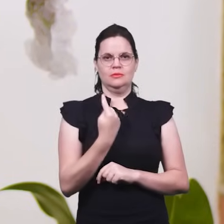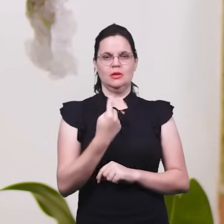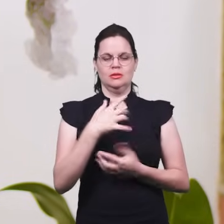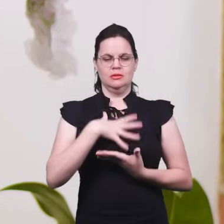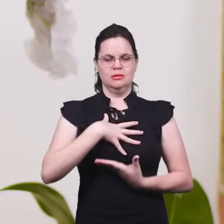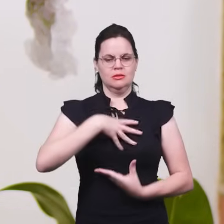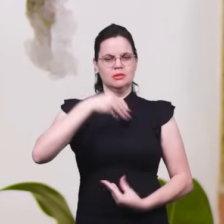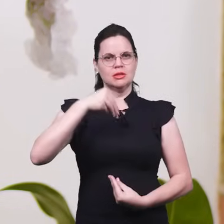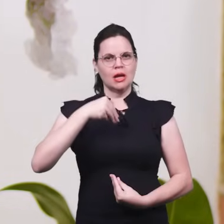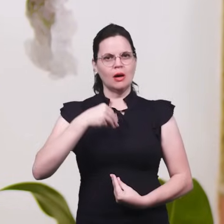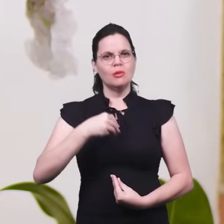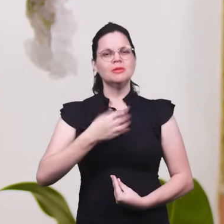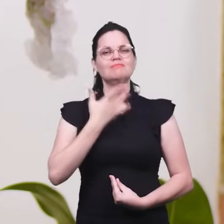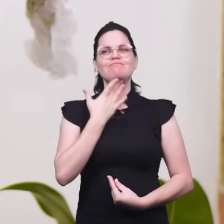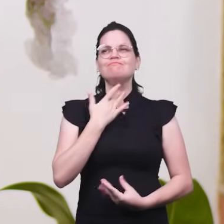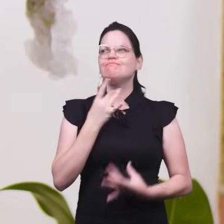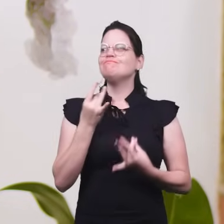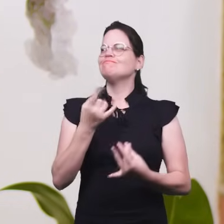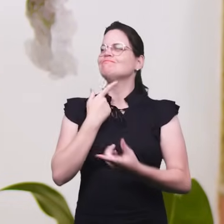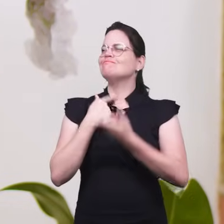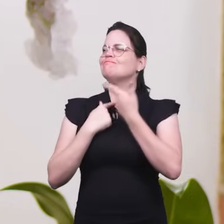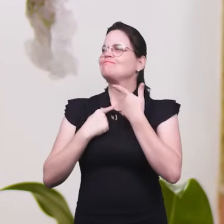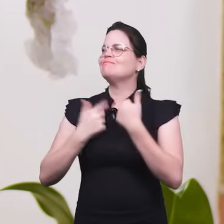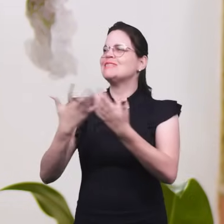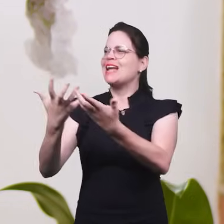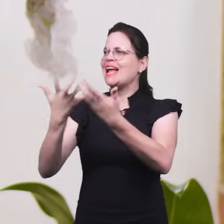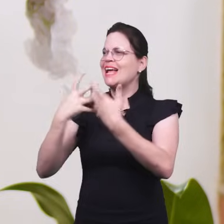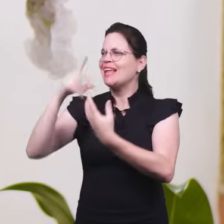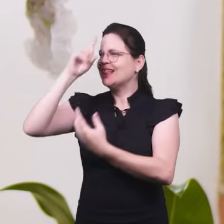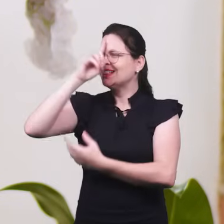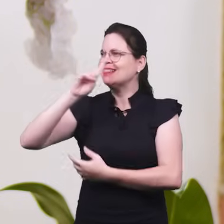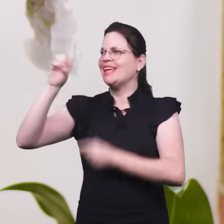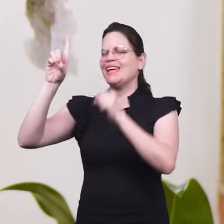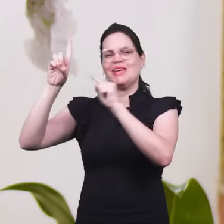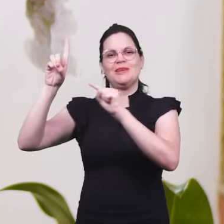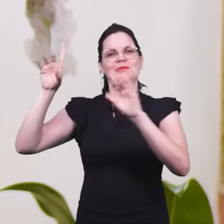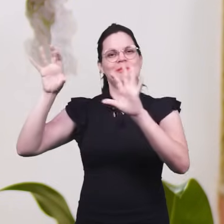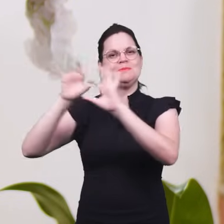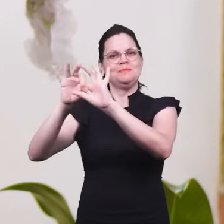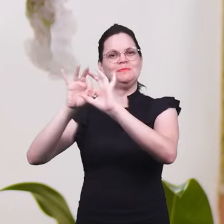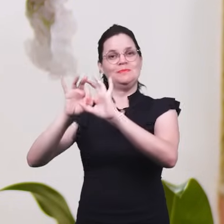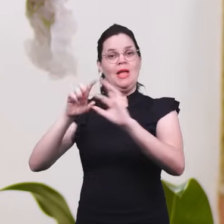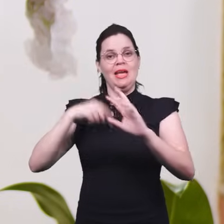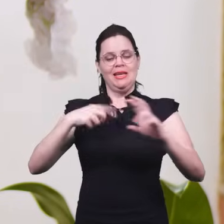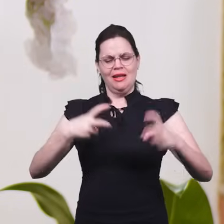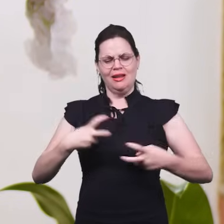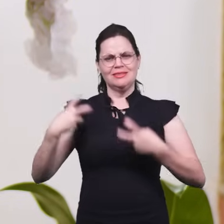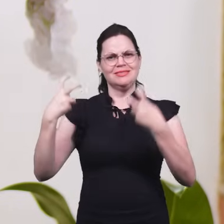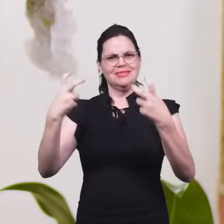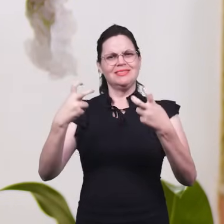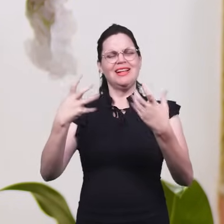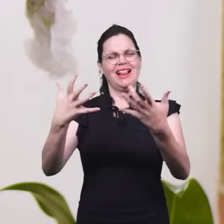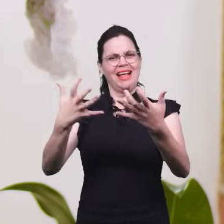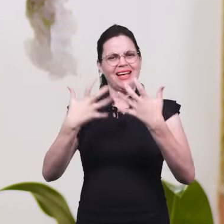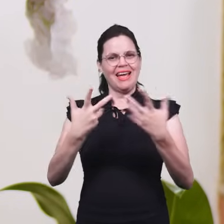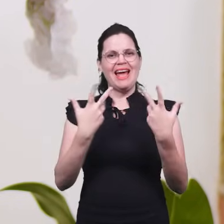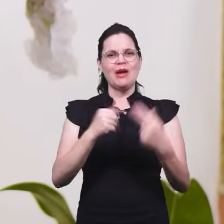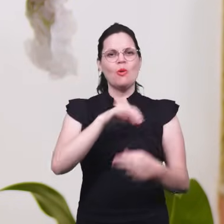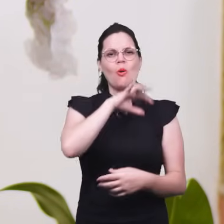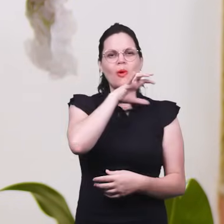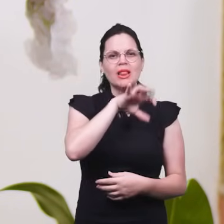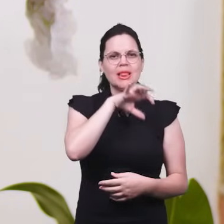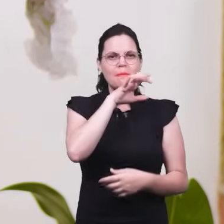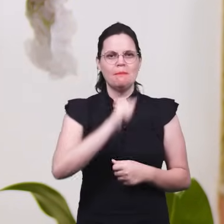que a nossa alma, ela quer tanto, deseja tanto estar na presença de Deus, que ela brama como um cervo. Ele compara